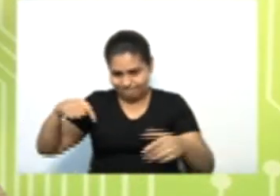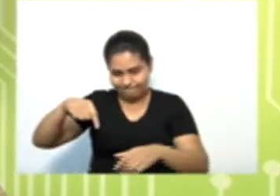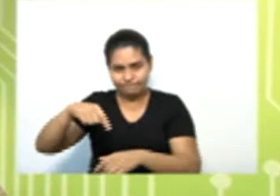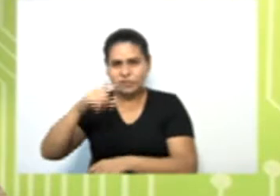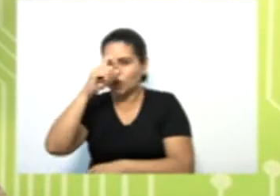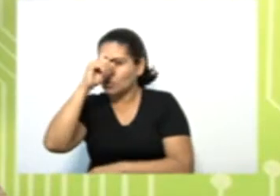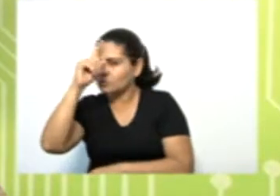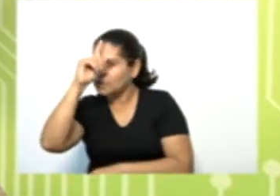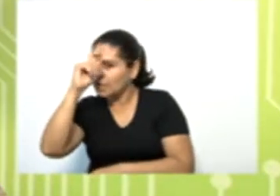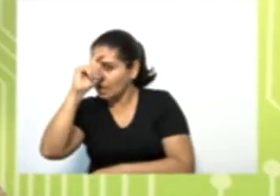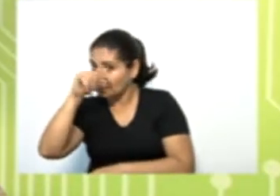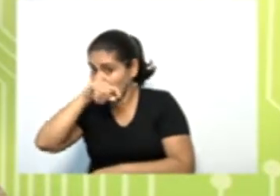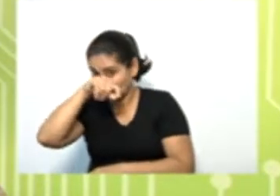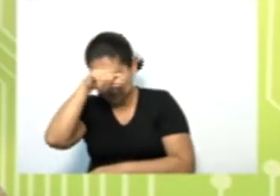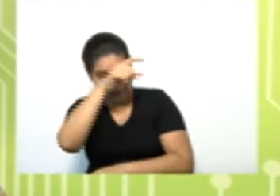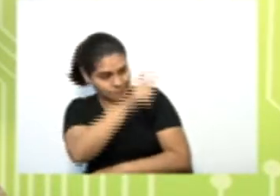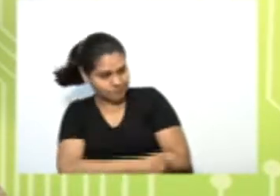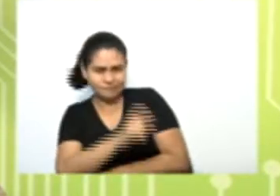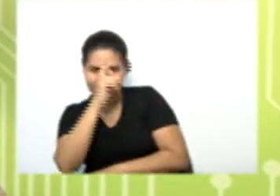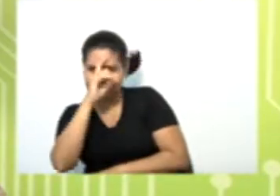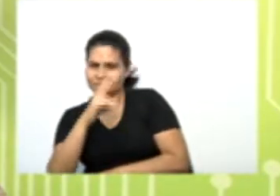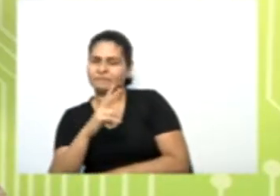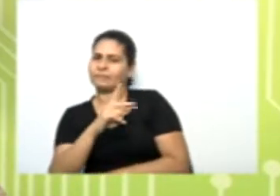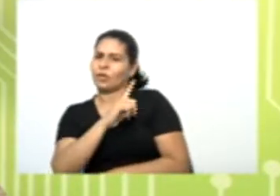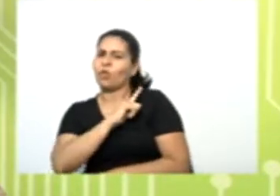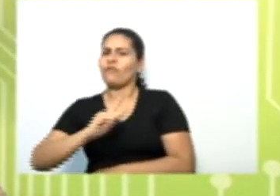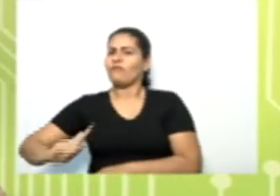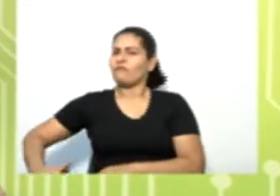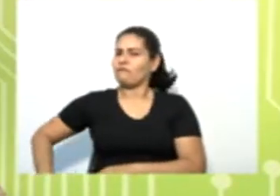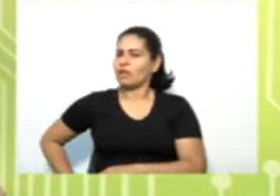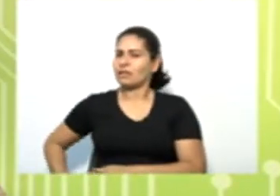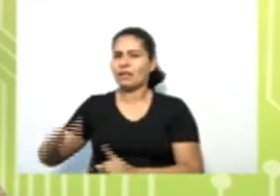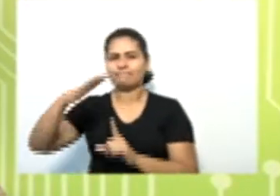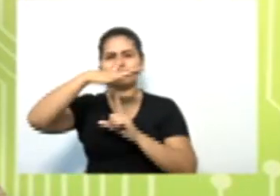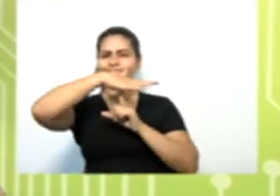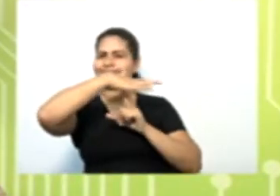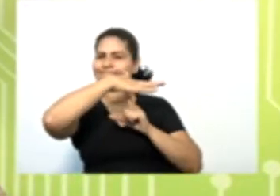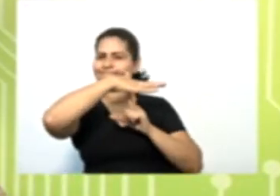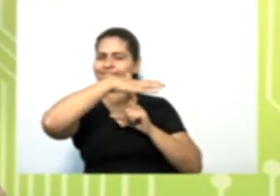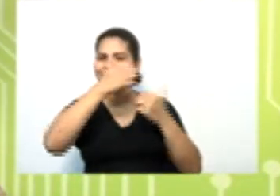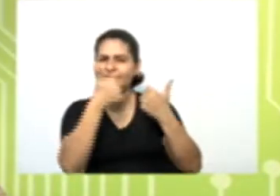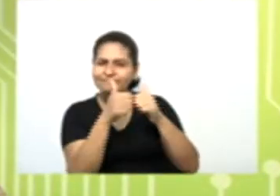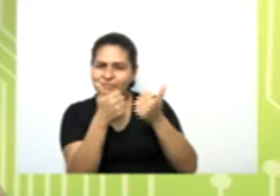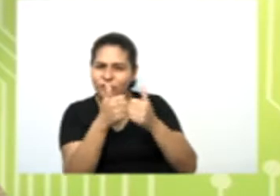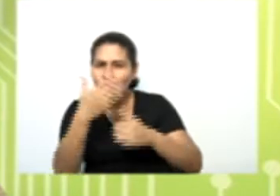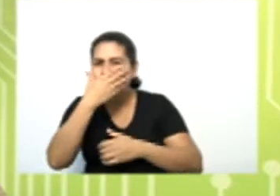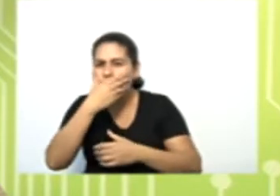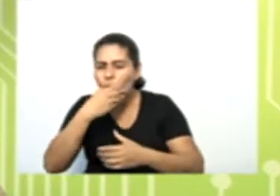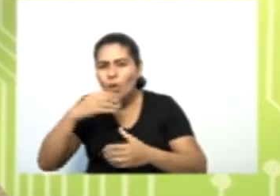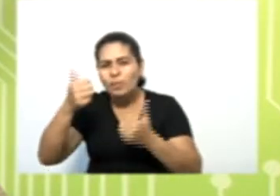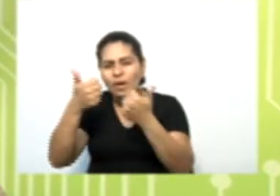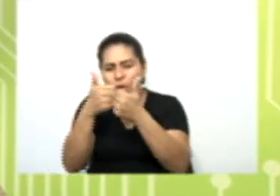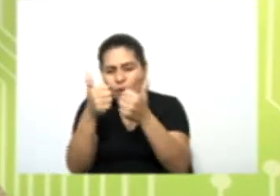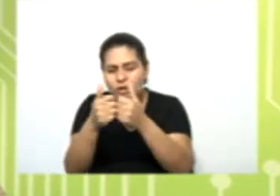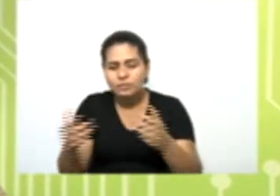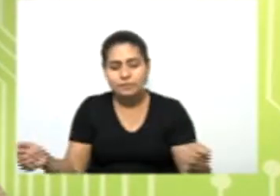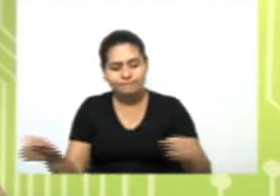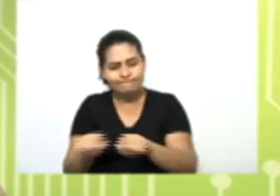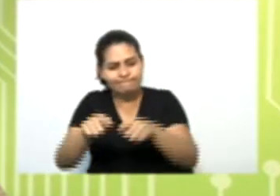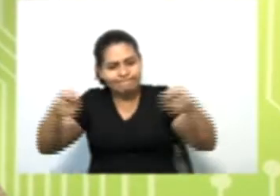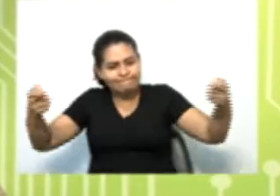hospital, né? E nesse hospital, um hospital público, tem uma parada de ônibus. E tinha um senhor que estava dentro do ônibus lendo o seu